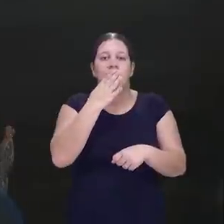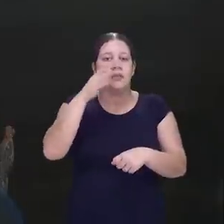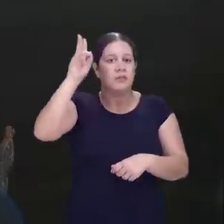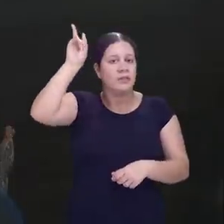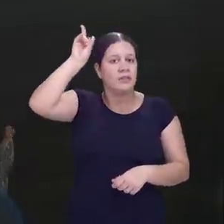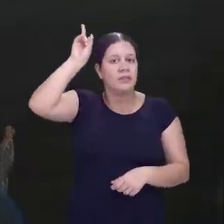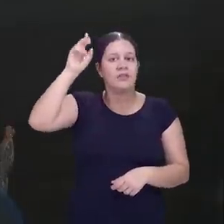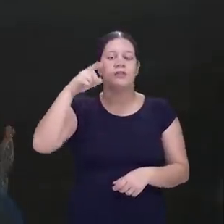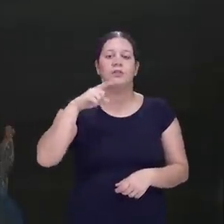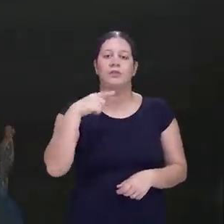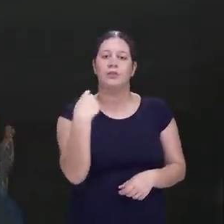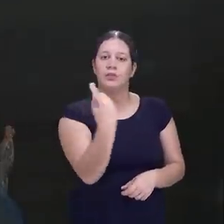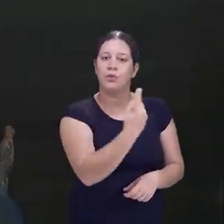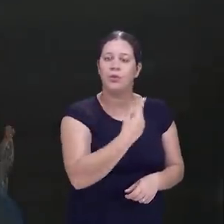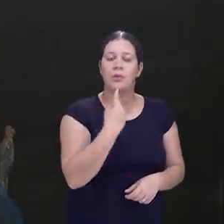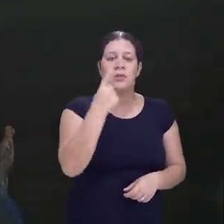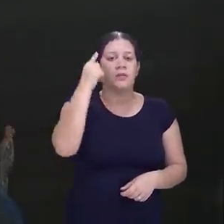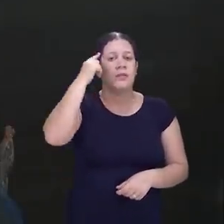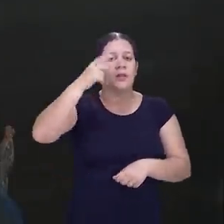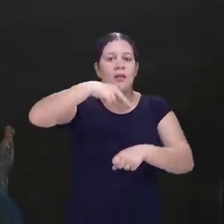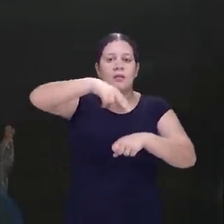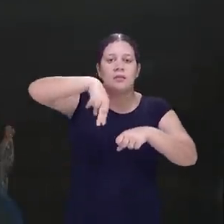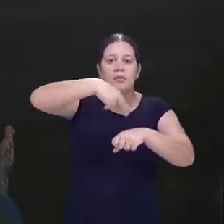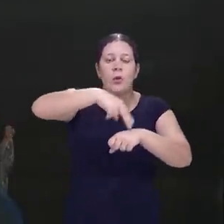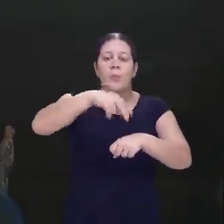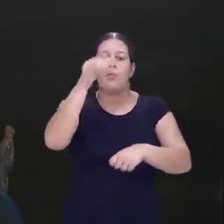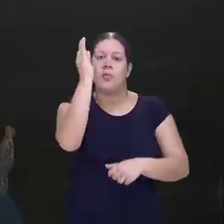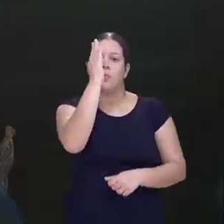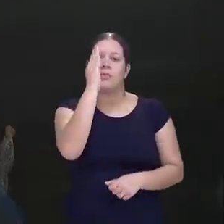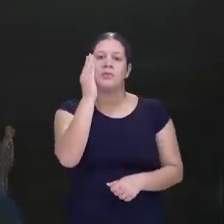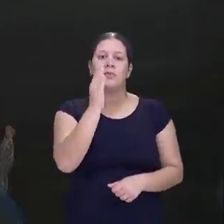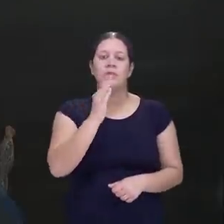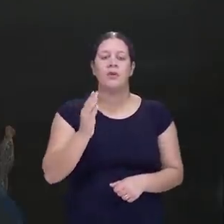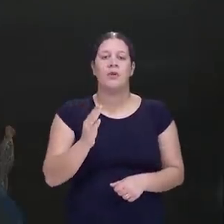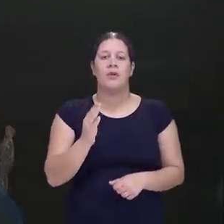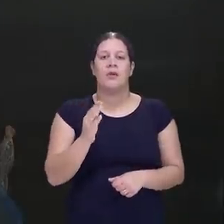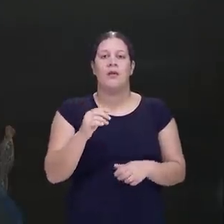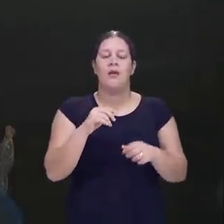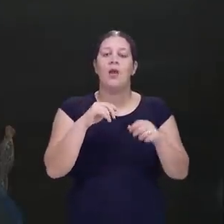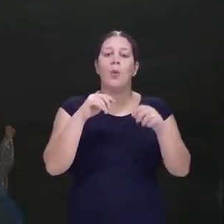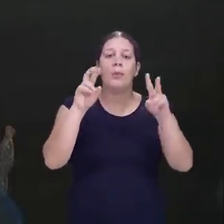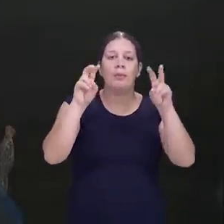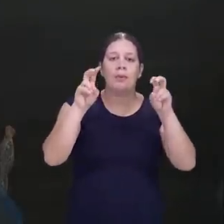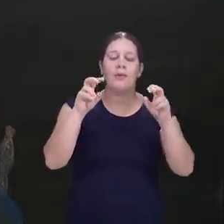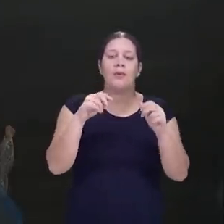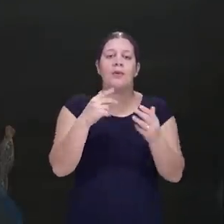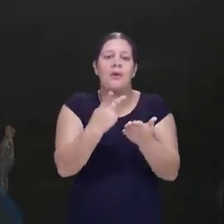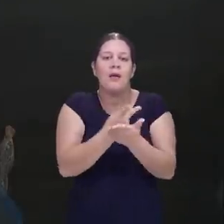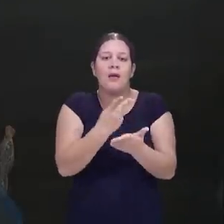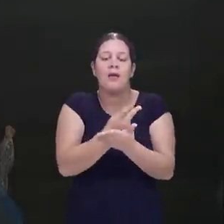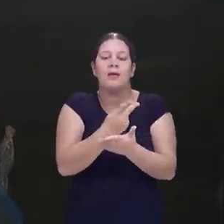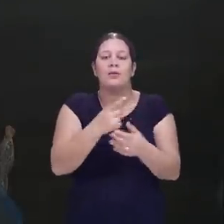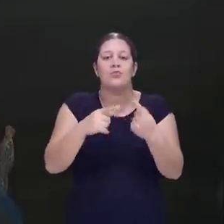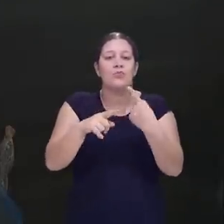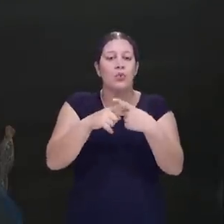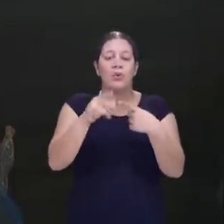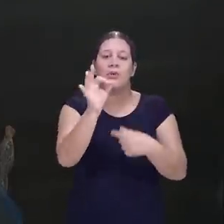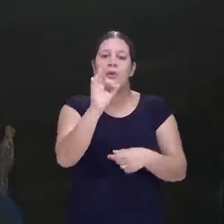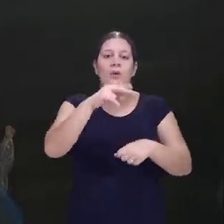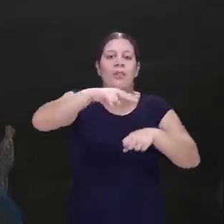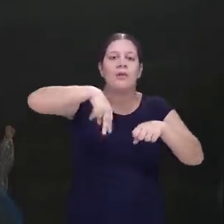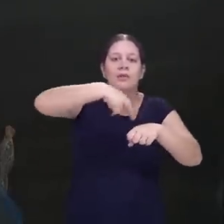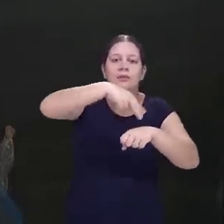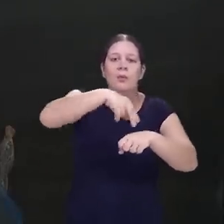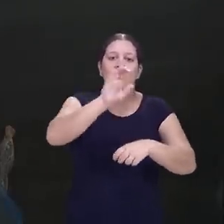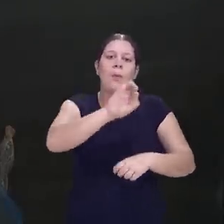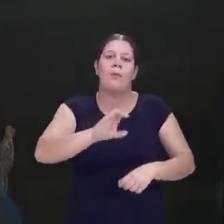coisa. Quando a gente pensa em nação brasileira, é de certa forma um termo errado, porque nós não somos uma nação